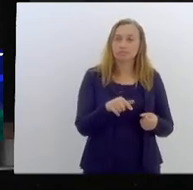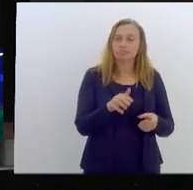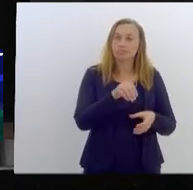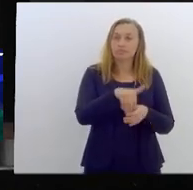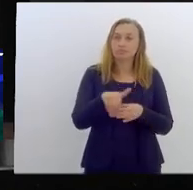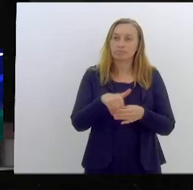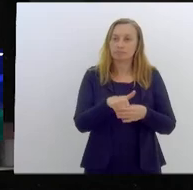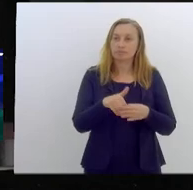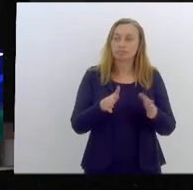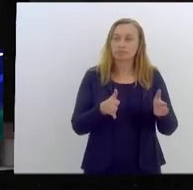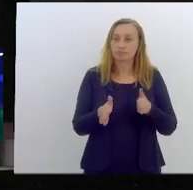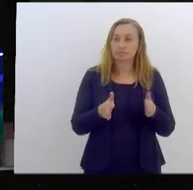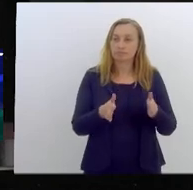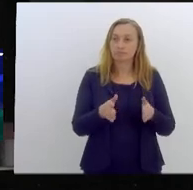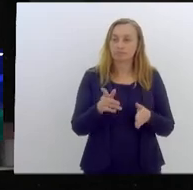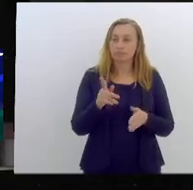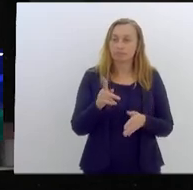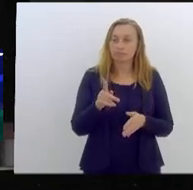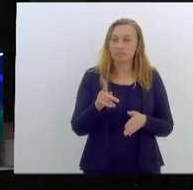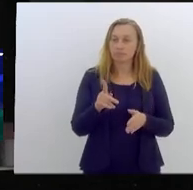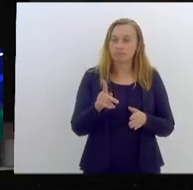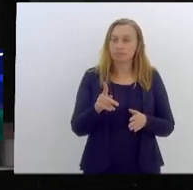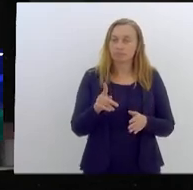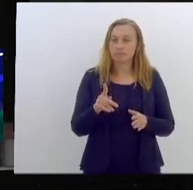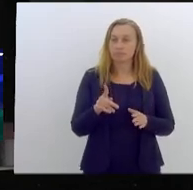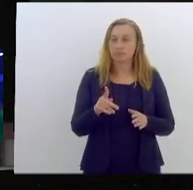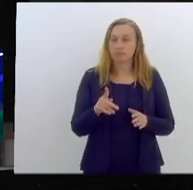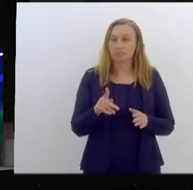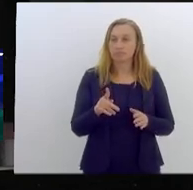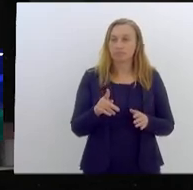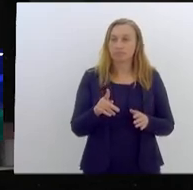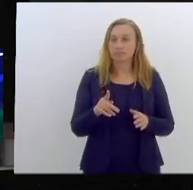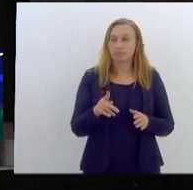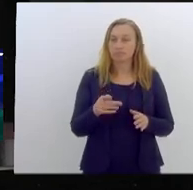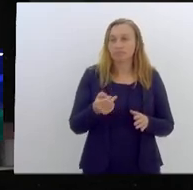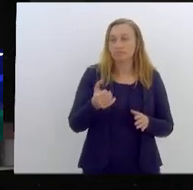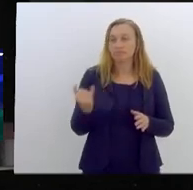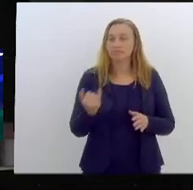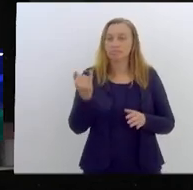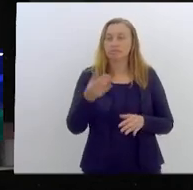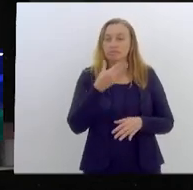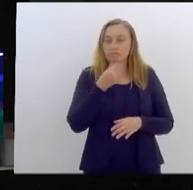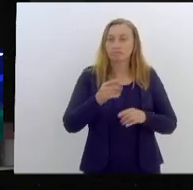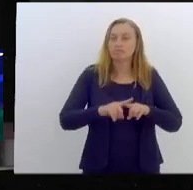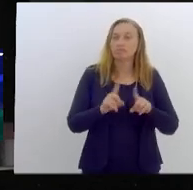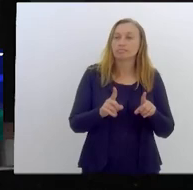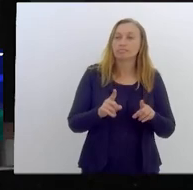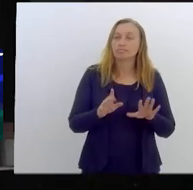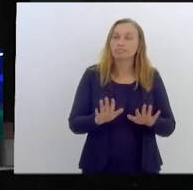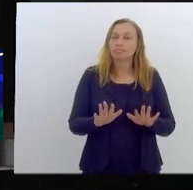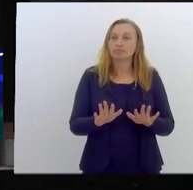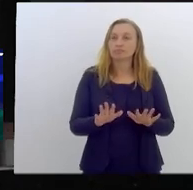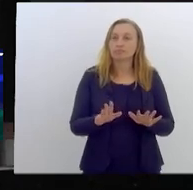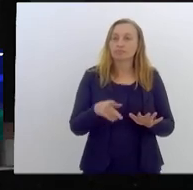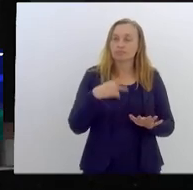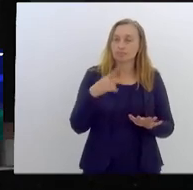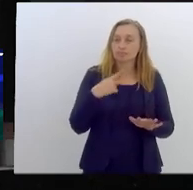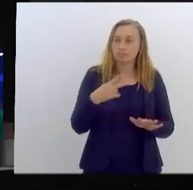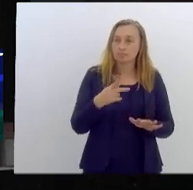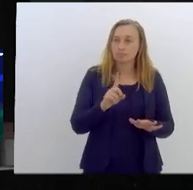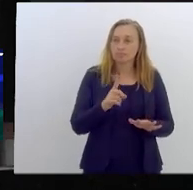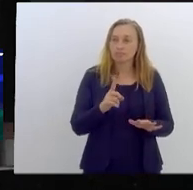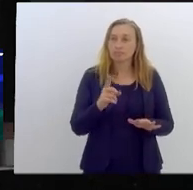como degraus para os homens. Então, quero dizer aqui que, através dessas palavras, nós não